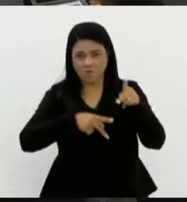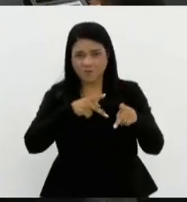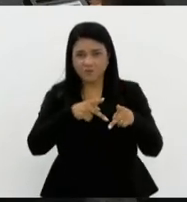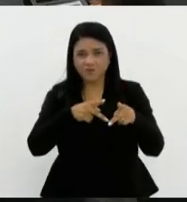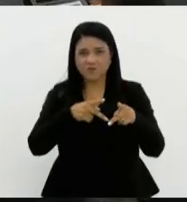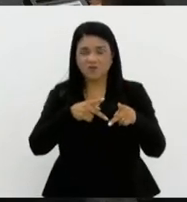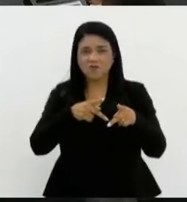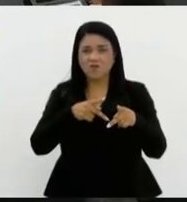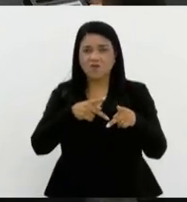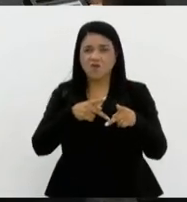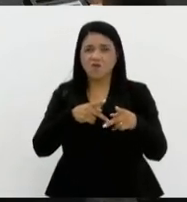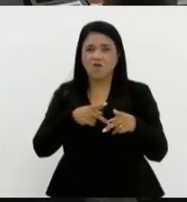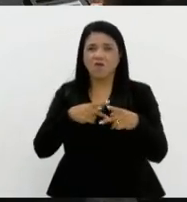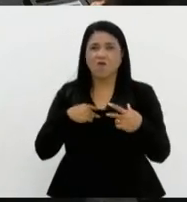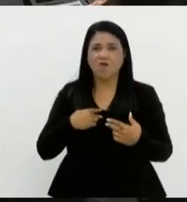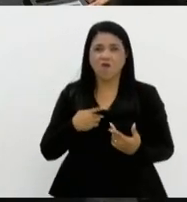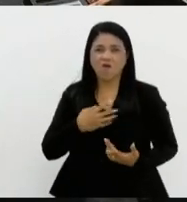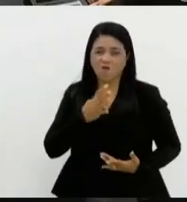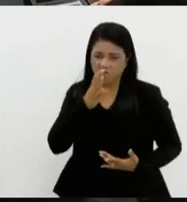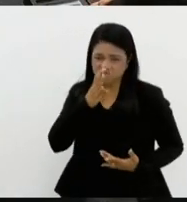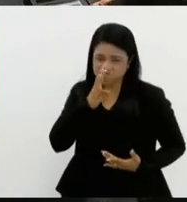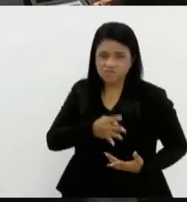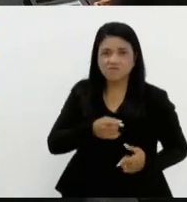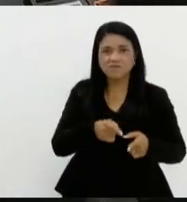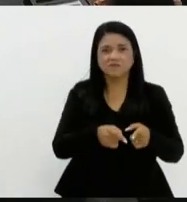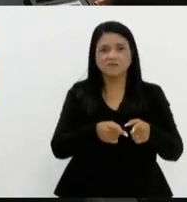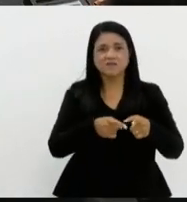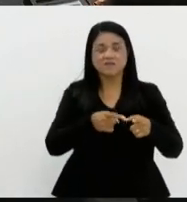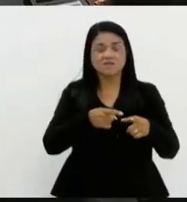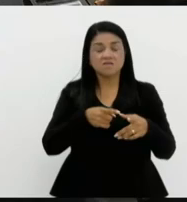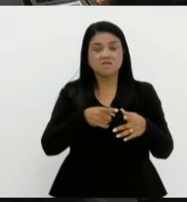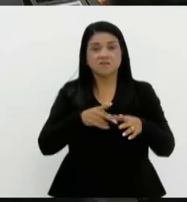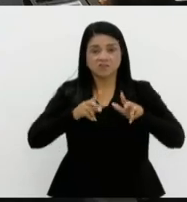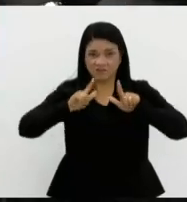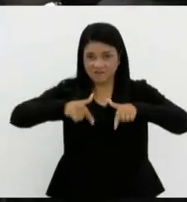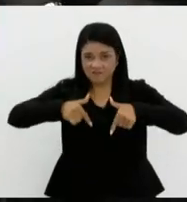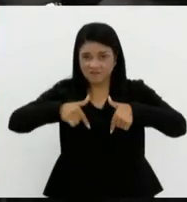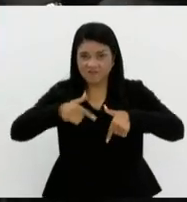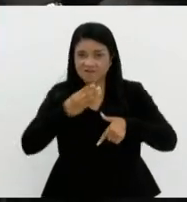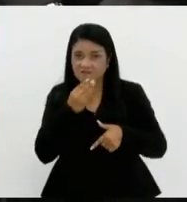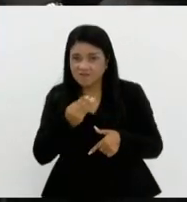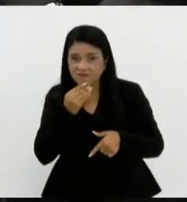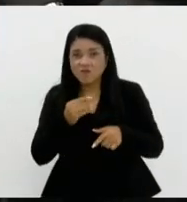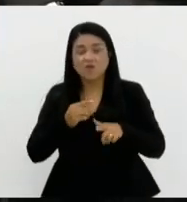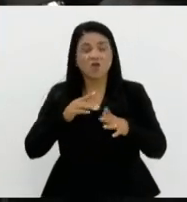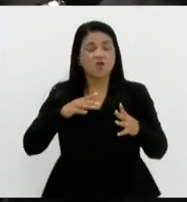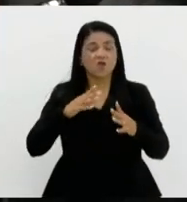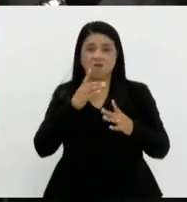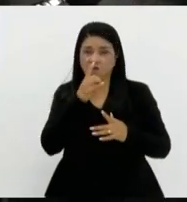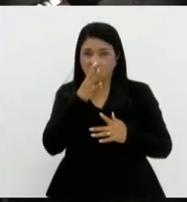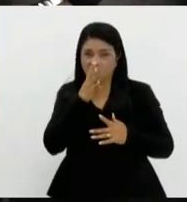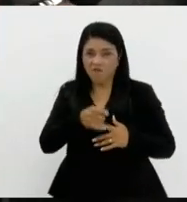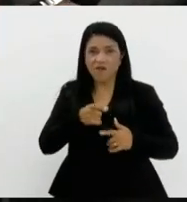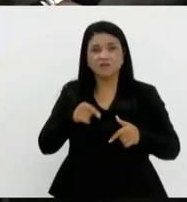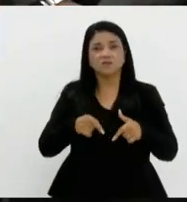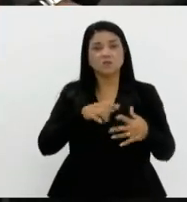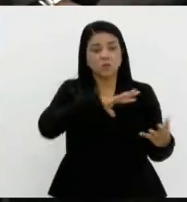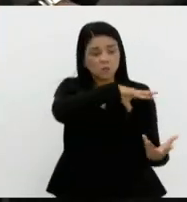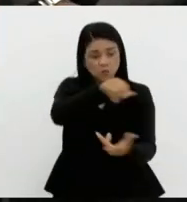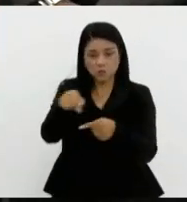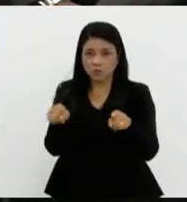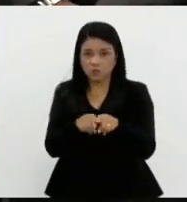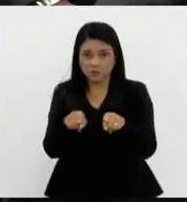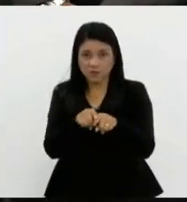ofender Israel é ofender o mundo. Volto a dizer, lá em 1 Pedro 3,8 diz: busque